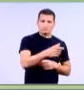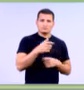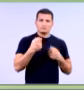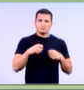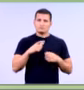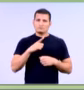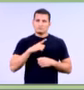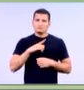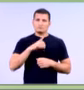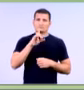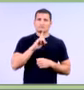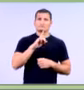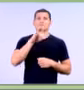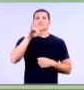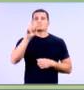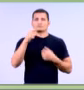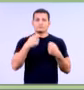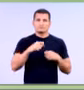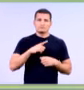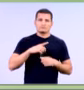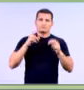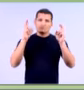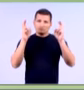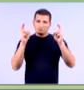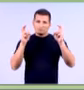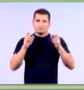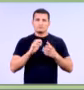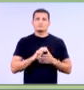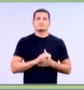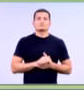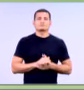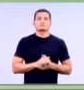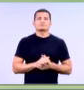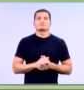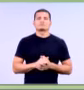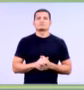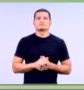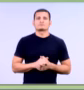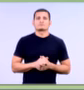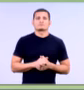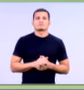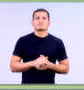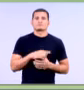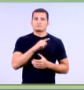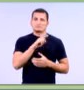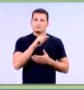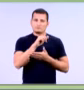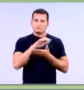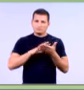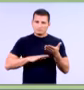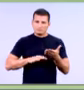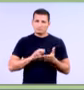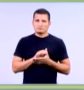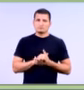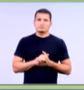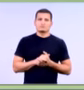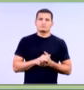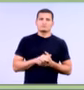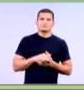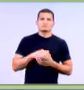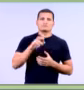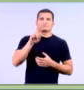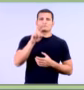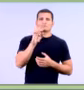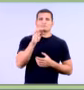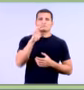para auxiliar na celeridade dessa circulação desse texto. Professora, o vocativo para quem